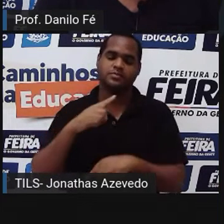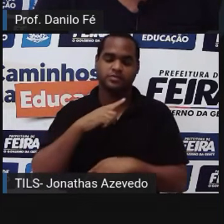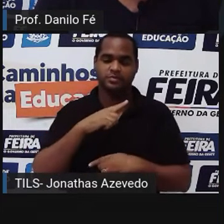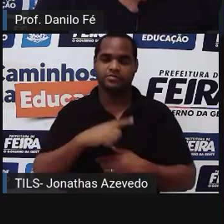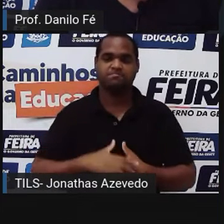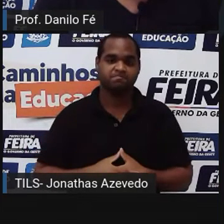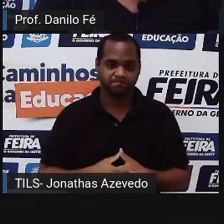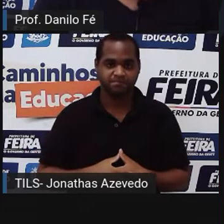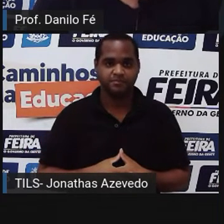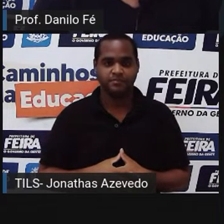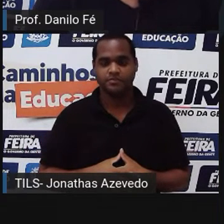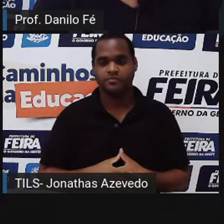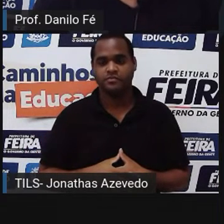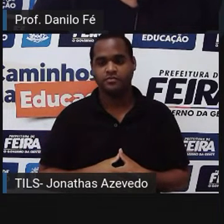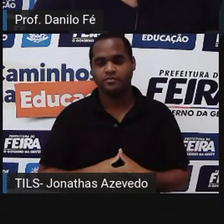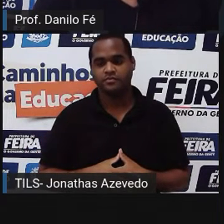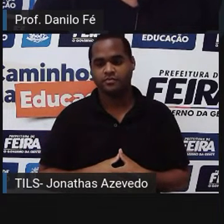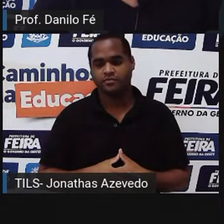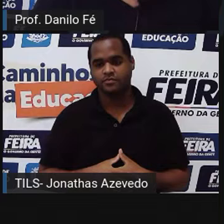Só que